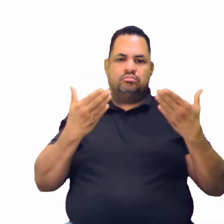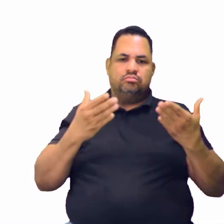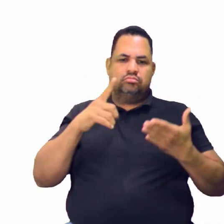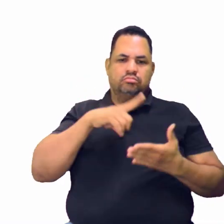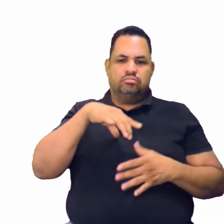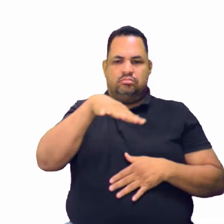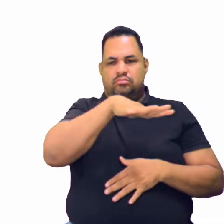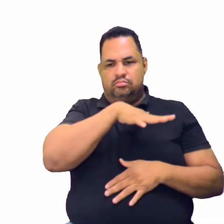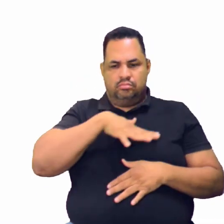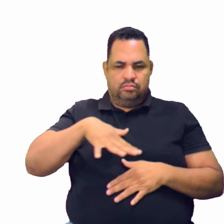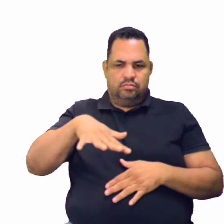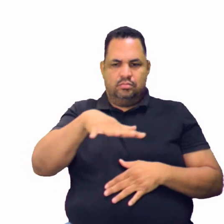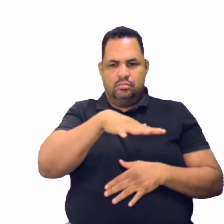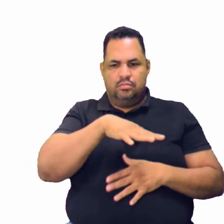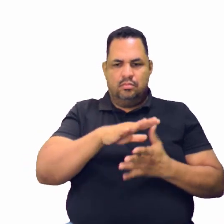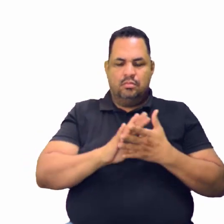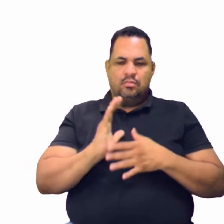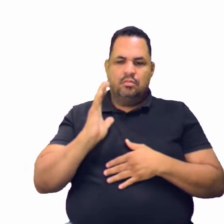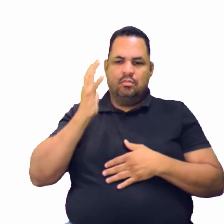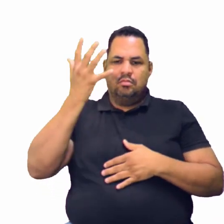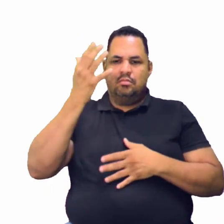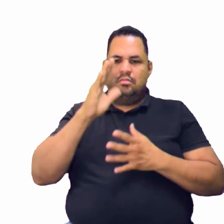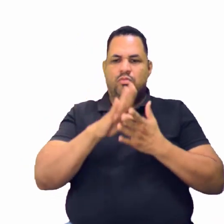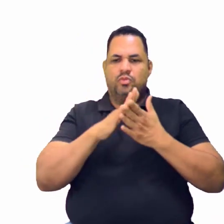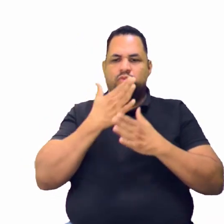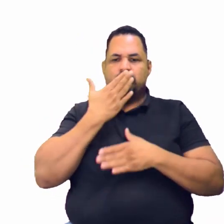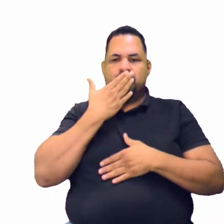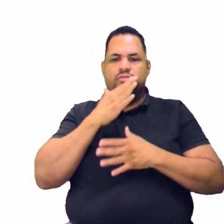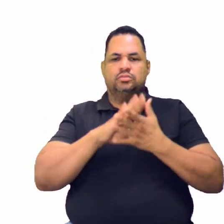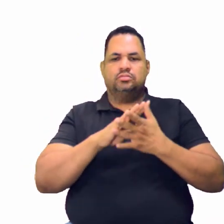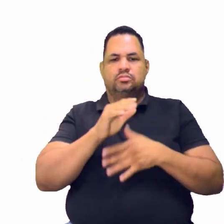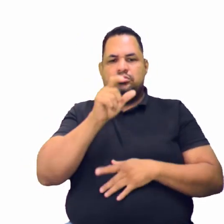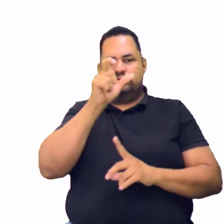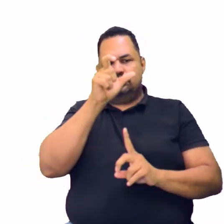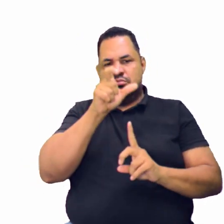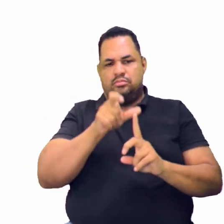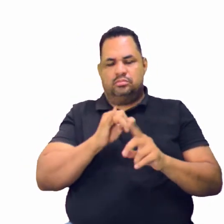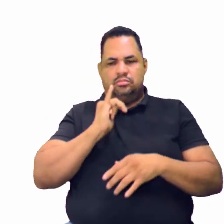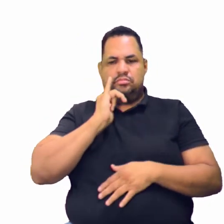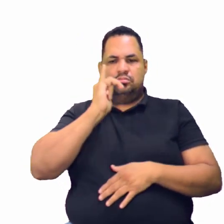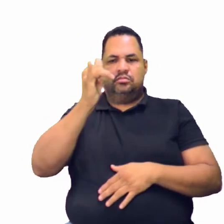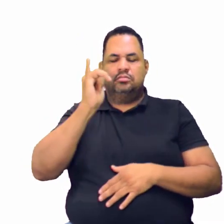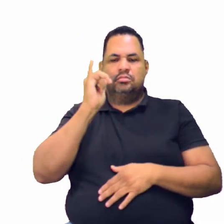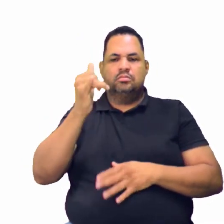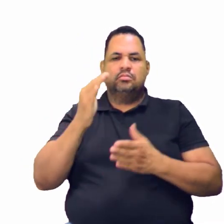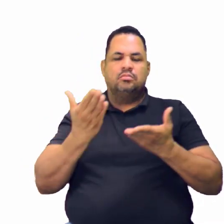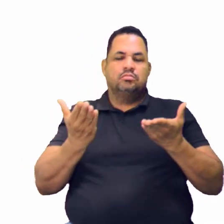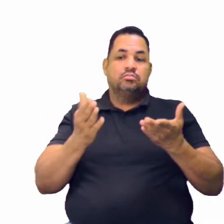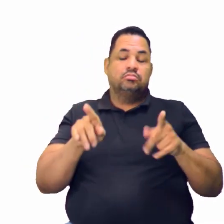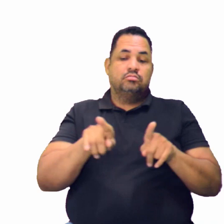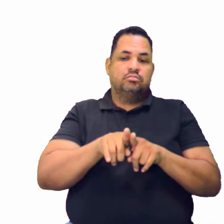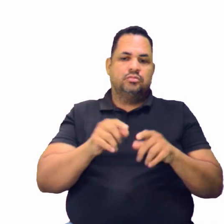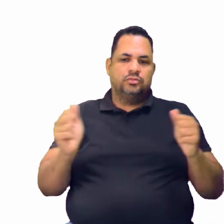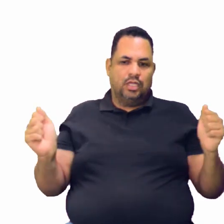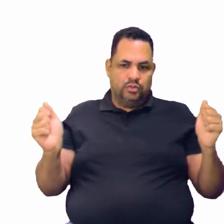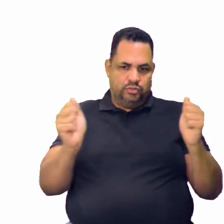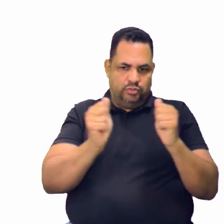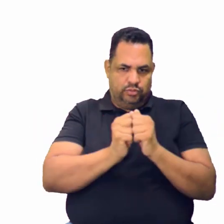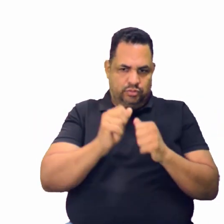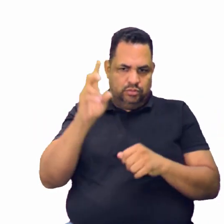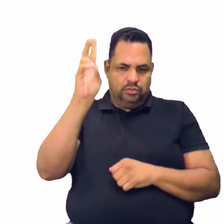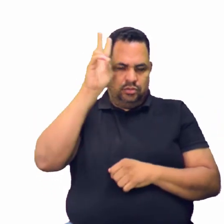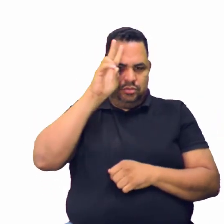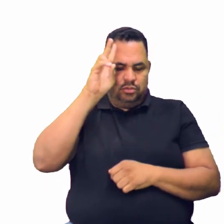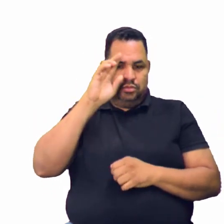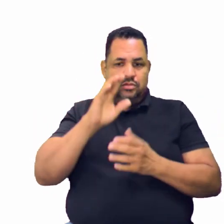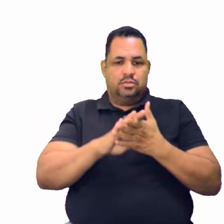temos o espaço, temos o tempo e os tipos de narrador, né? Que o narrador pode ser personagem, que quando ele vai fazer parte da